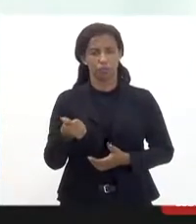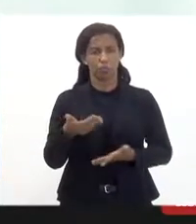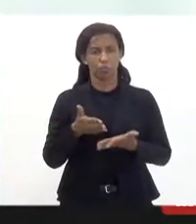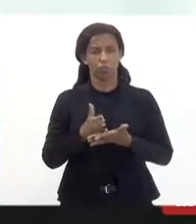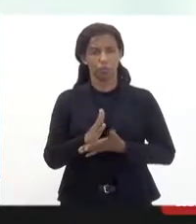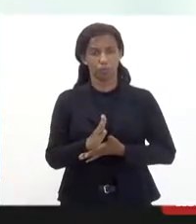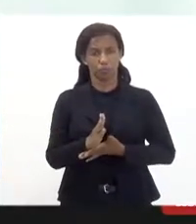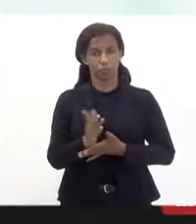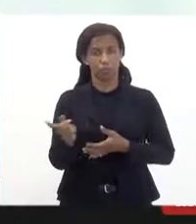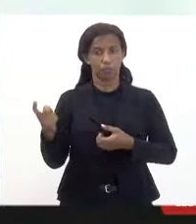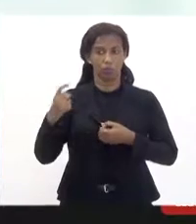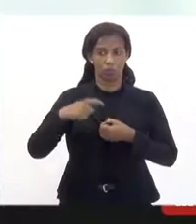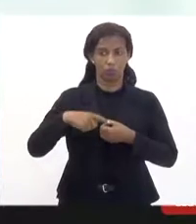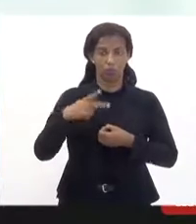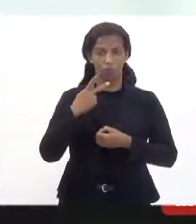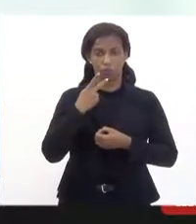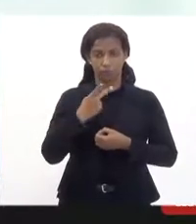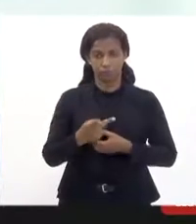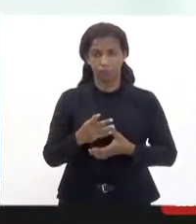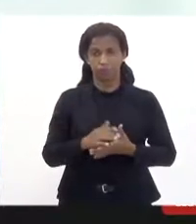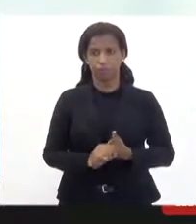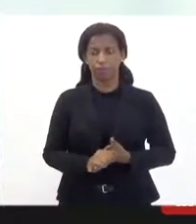Volto a dizer, consoante